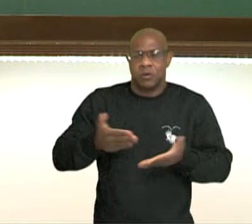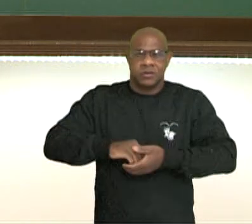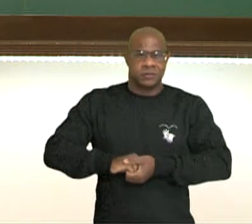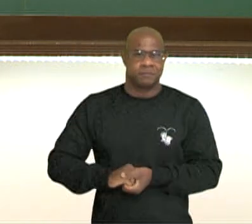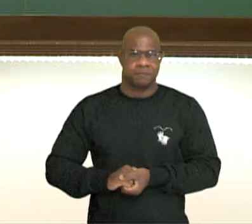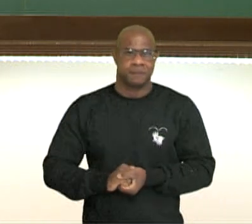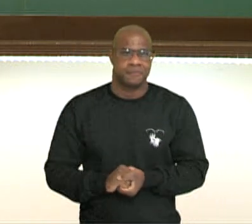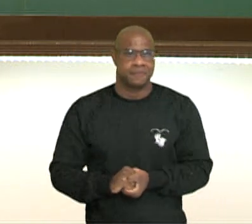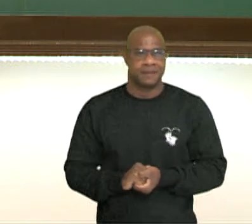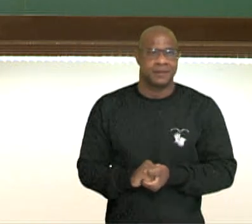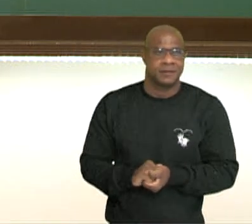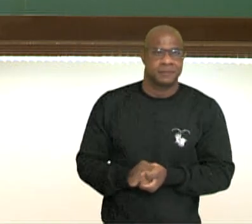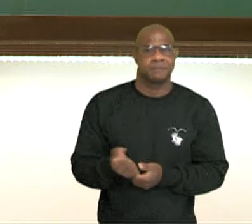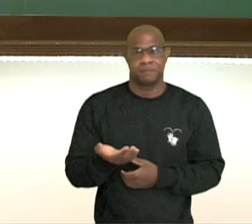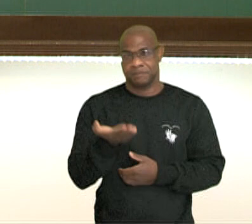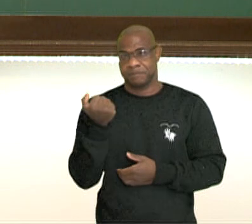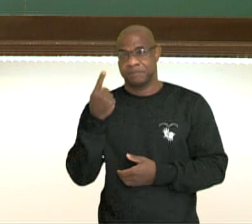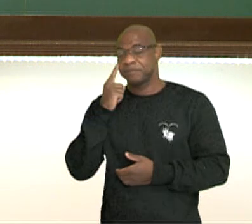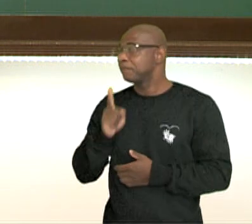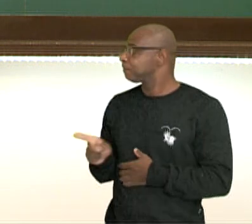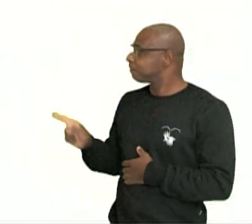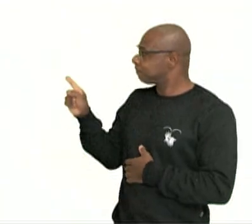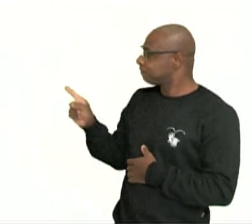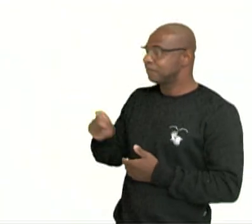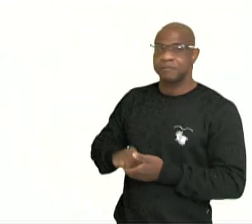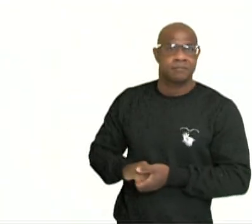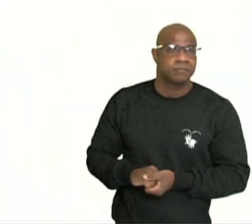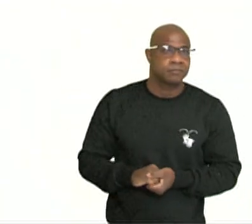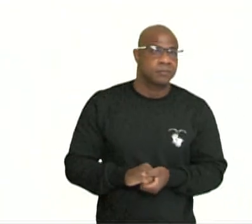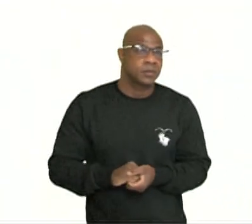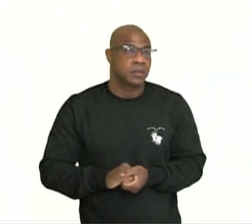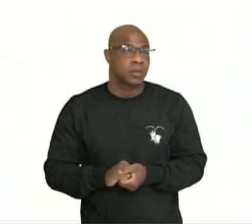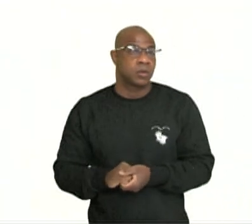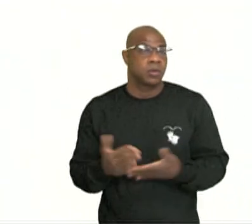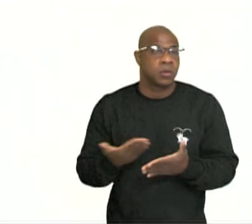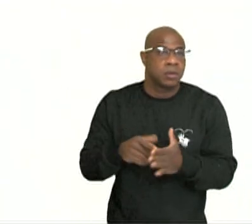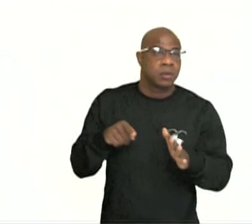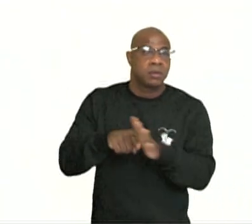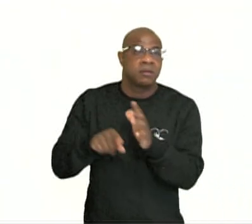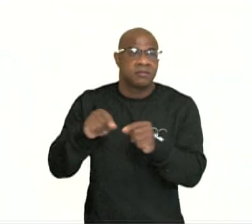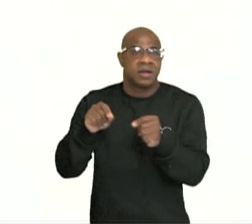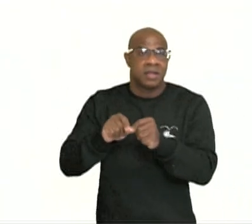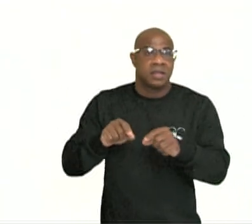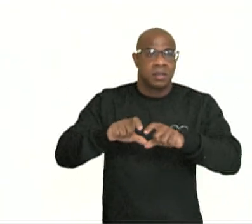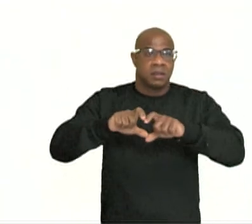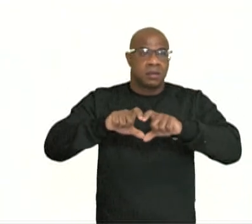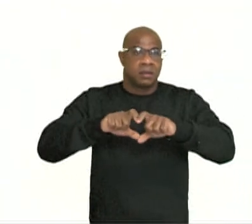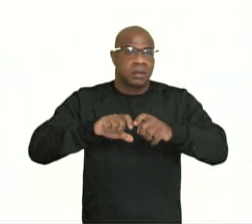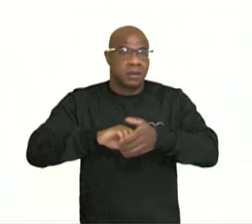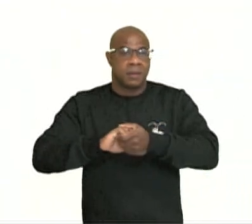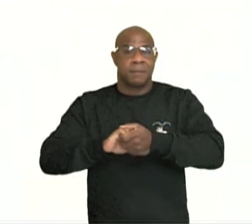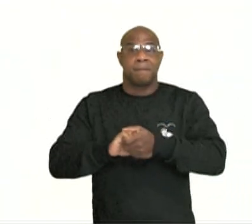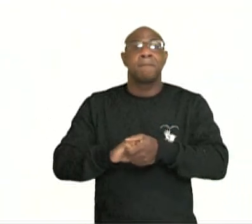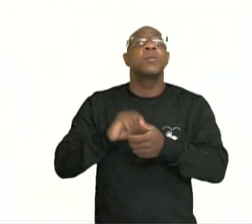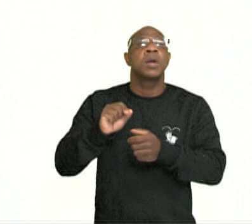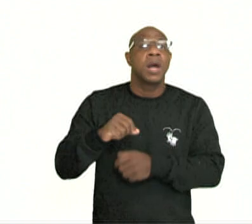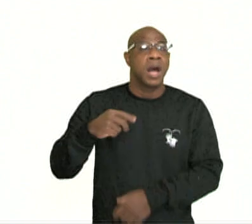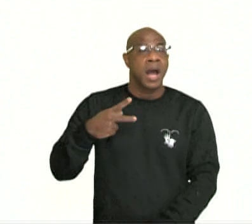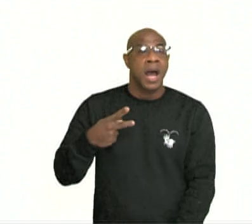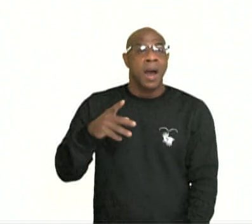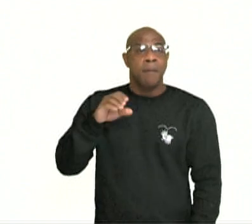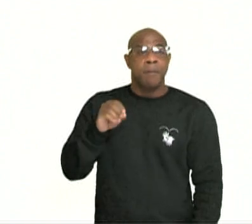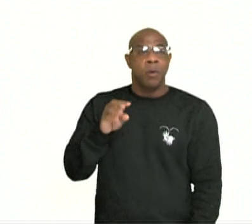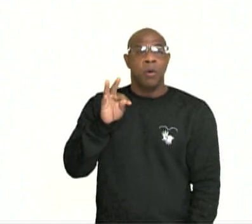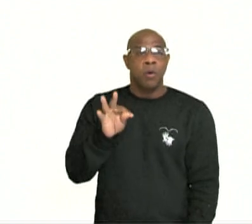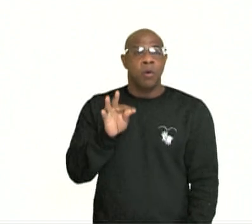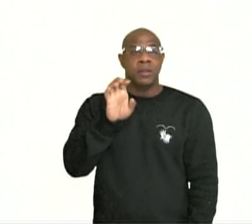fazer hoje aqui na nossa aula. Vamos lá! Vamos fazer aqui, ó, efetuar a potenciação dos monômios. Monômio é